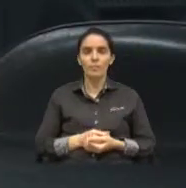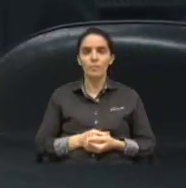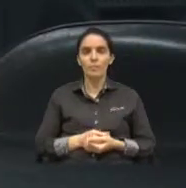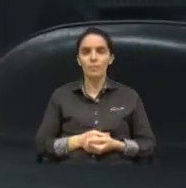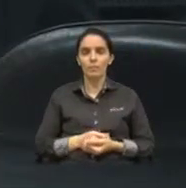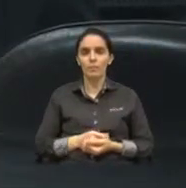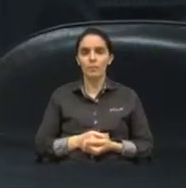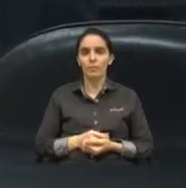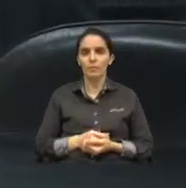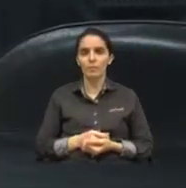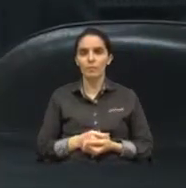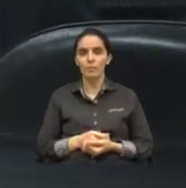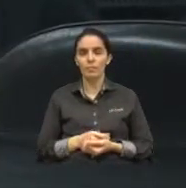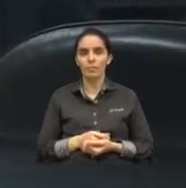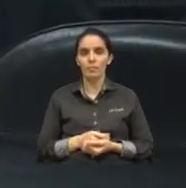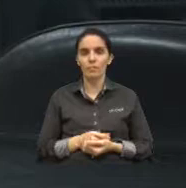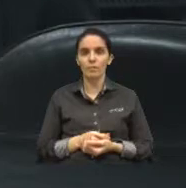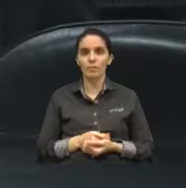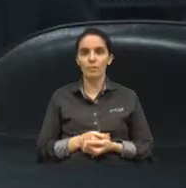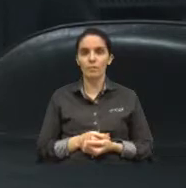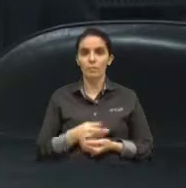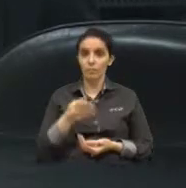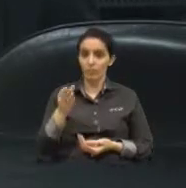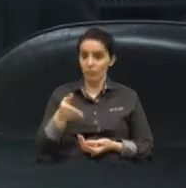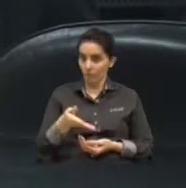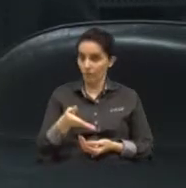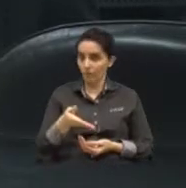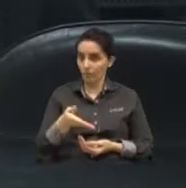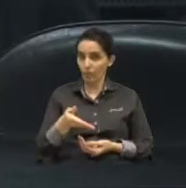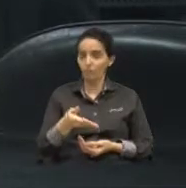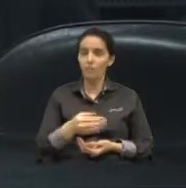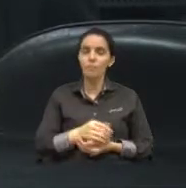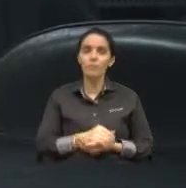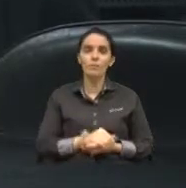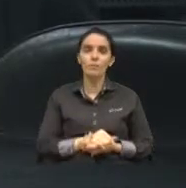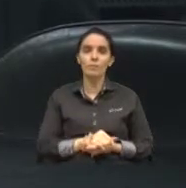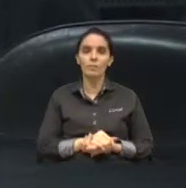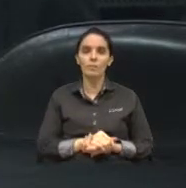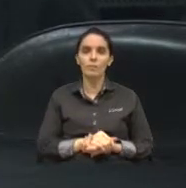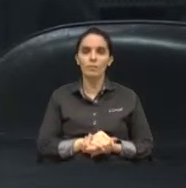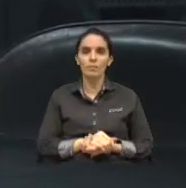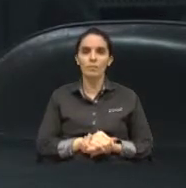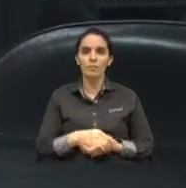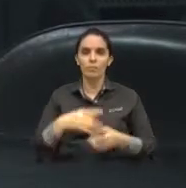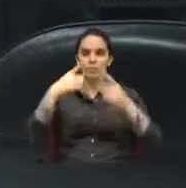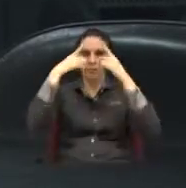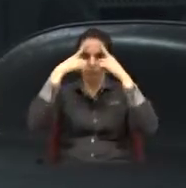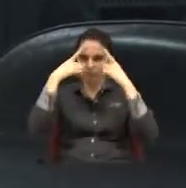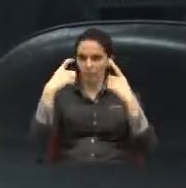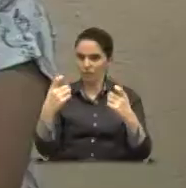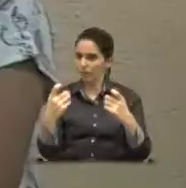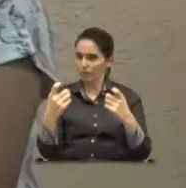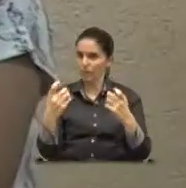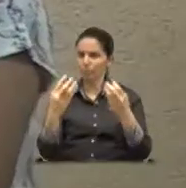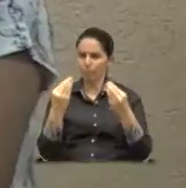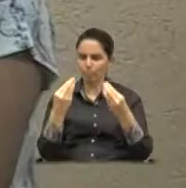aquela nação. Nos dias de hoje, com a violência da forma que nós